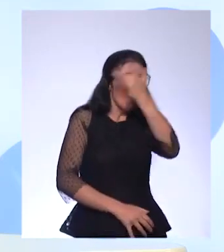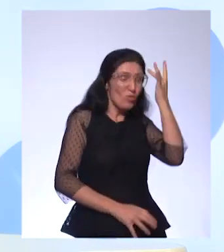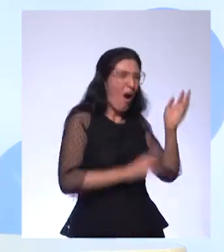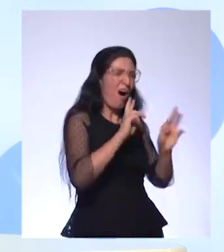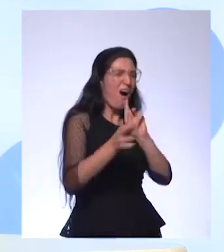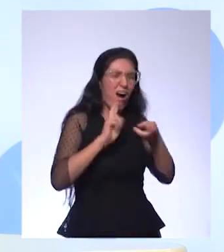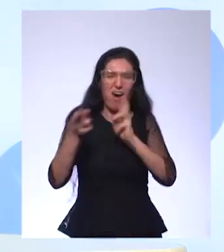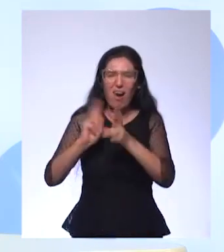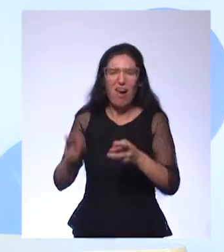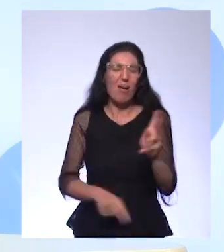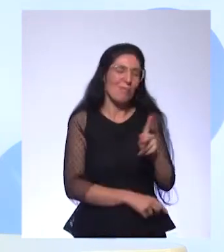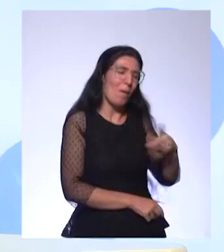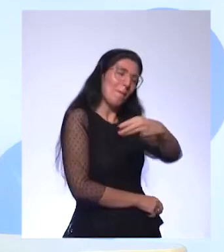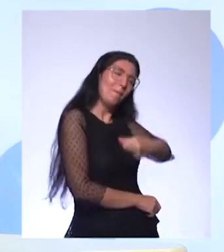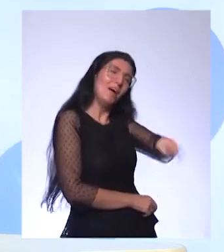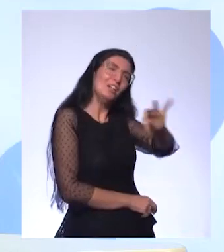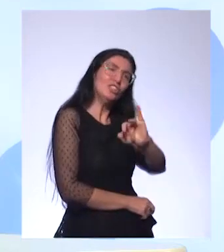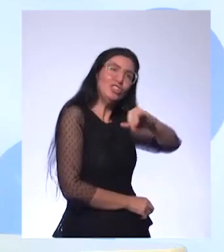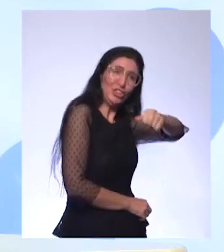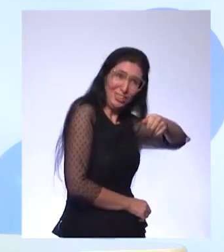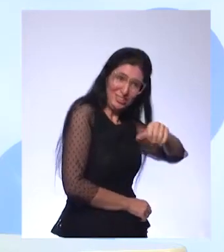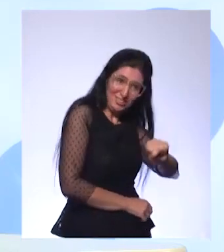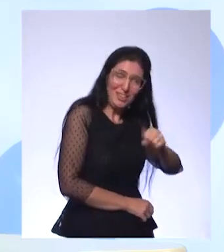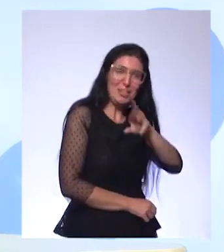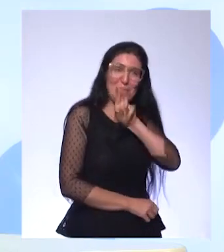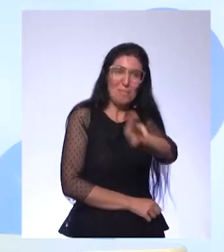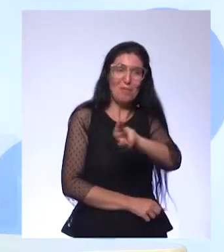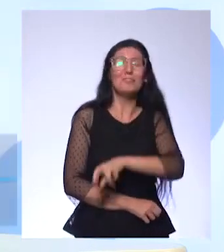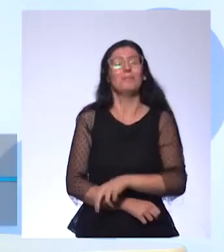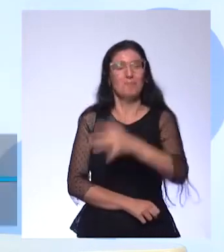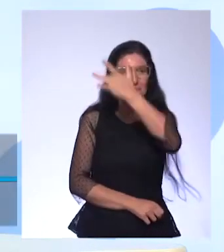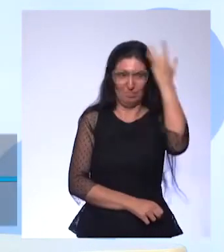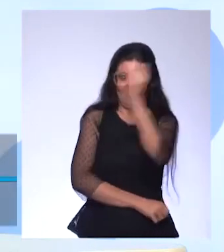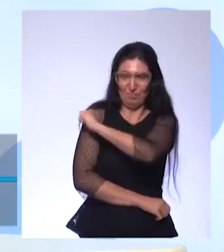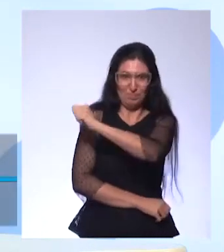professor Matias trouxe a resposta dos estudantes.